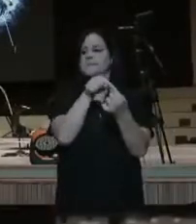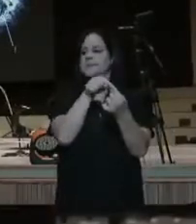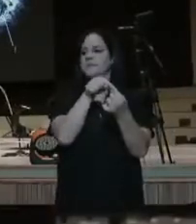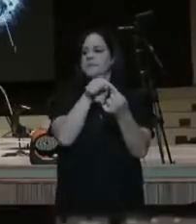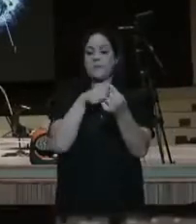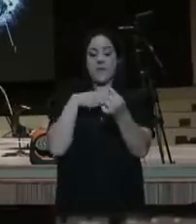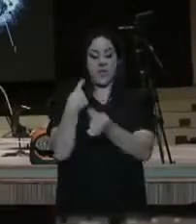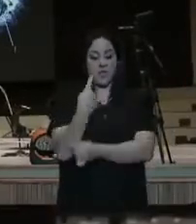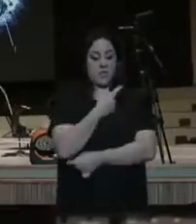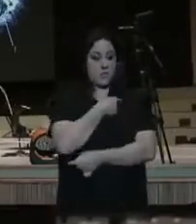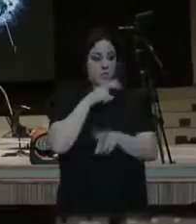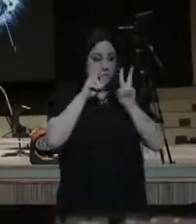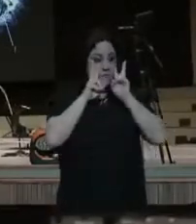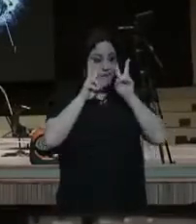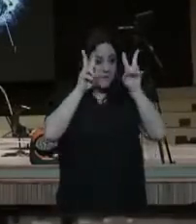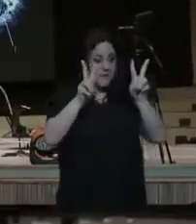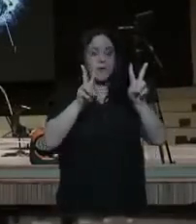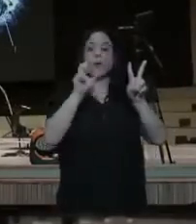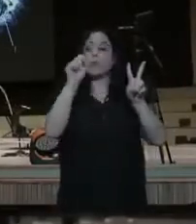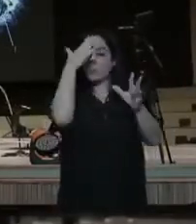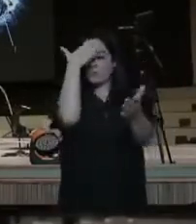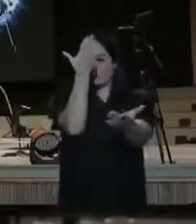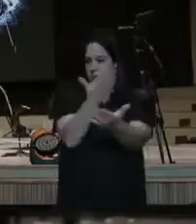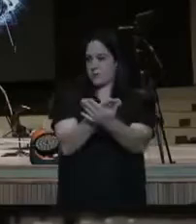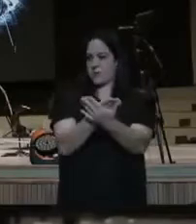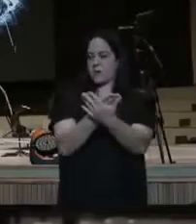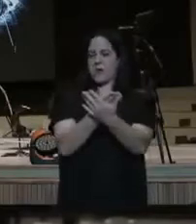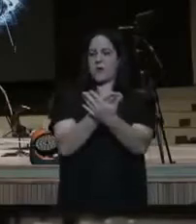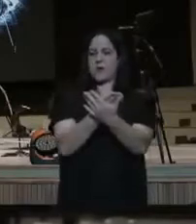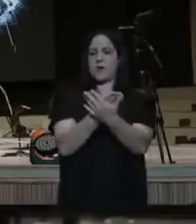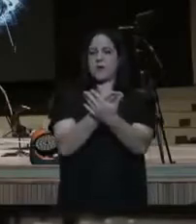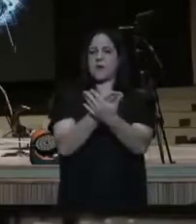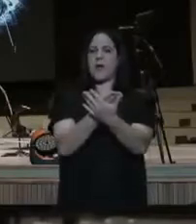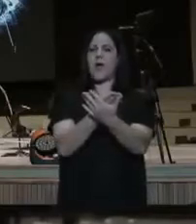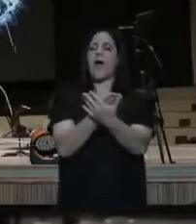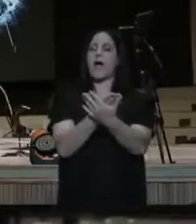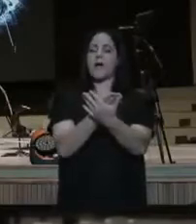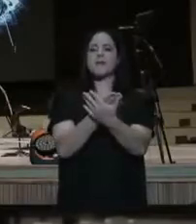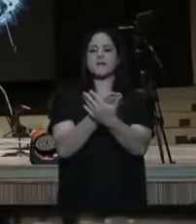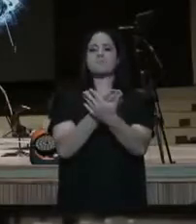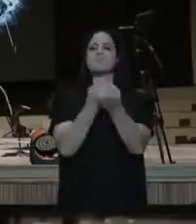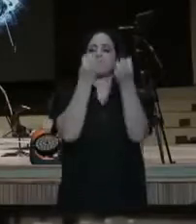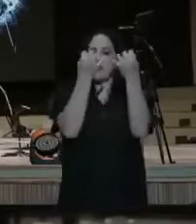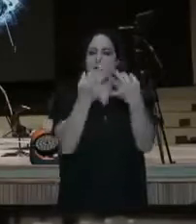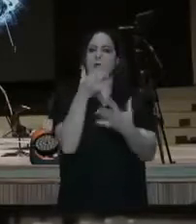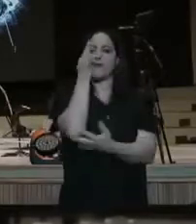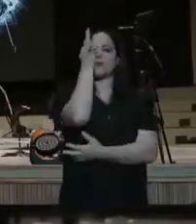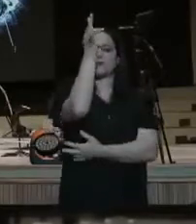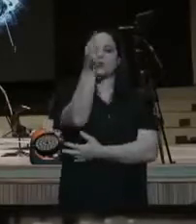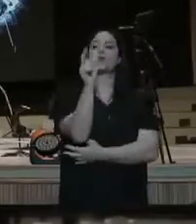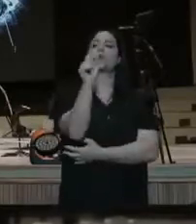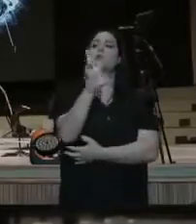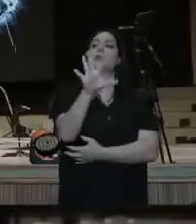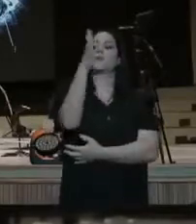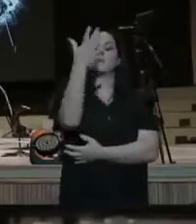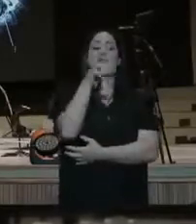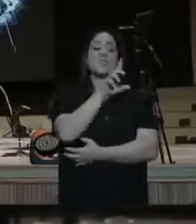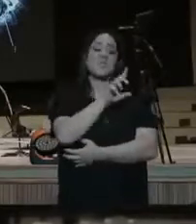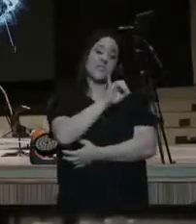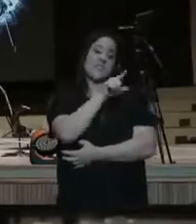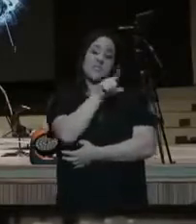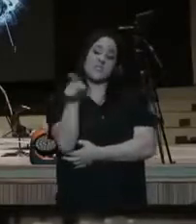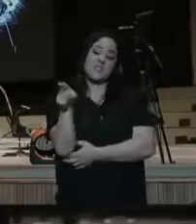visão daquilo que a gente crê determina o nosso futuro se você vive com deus